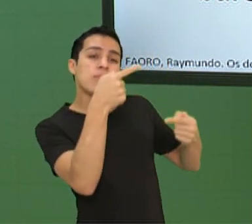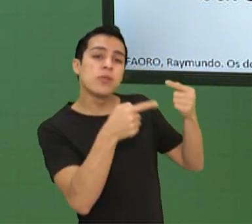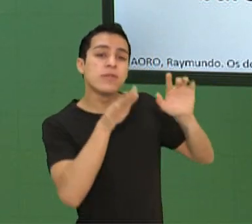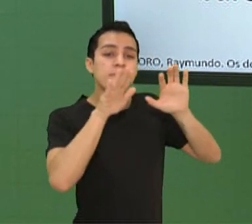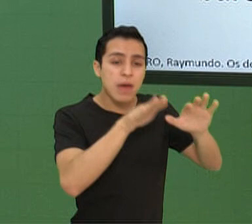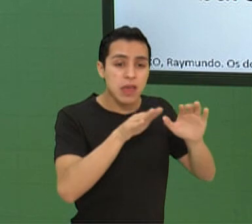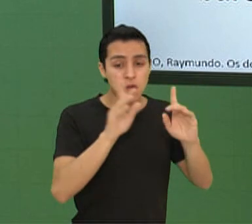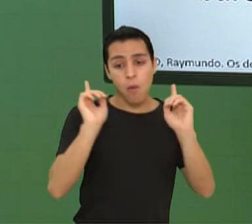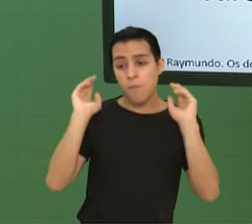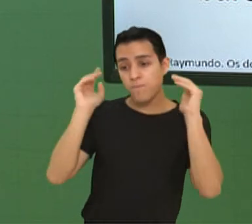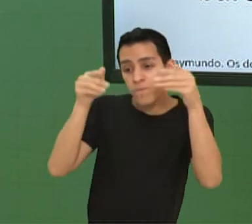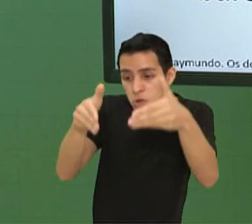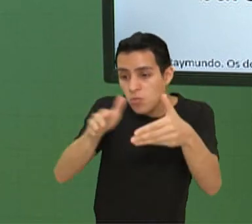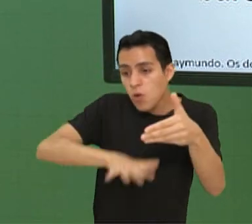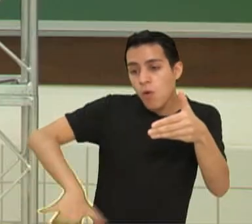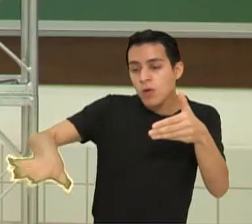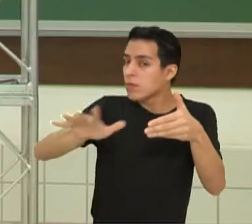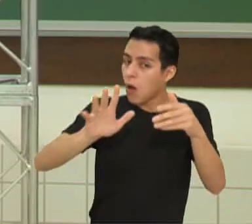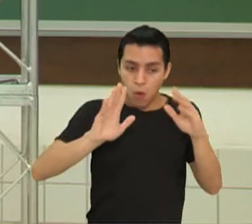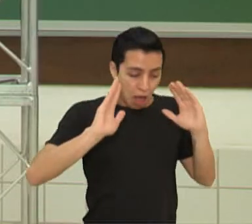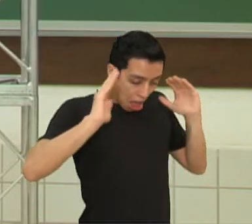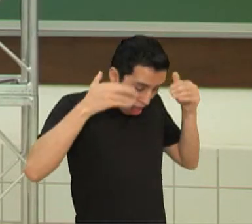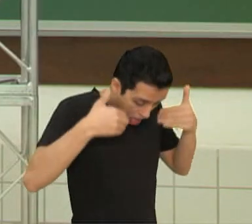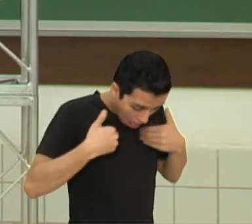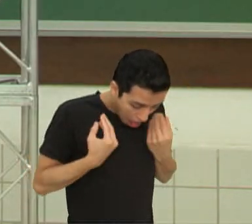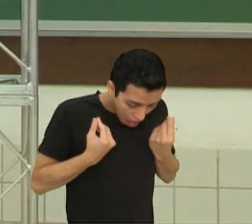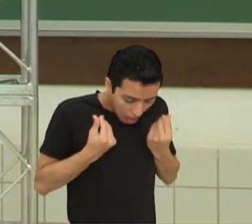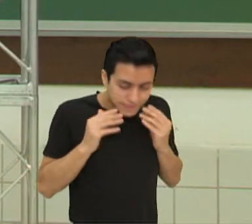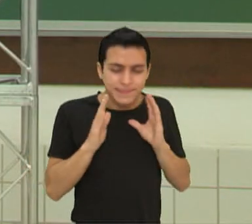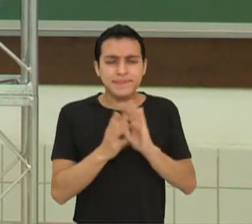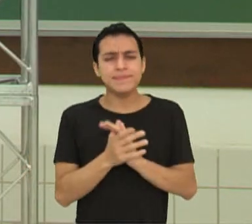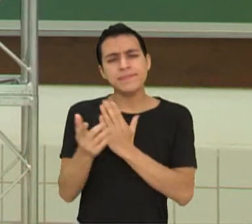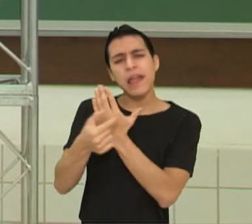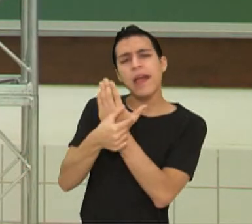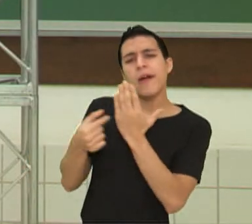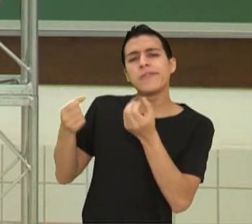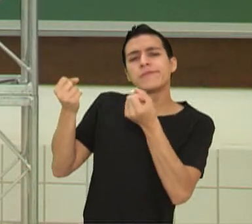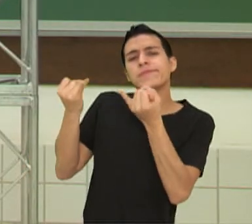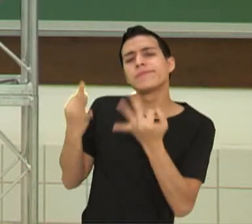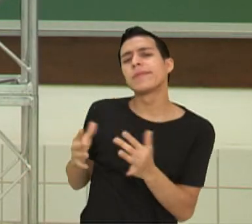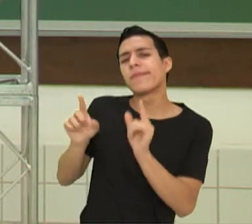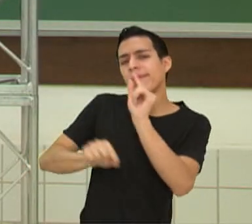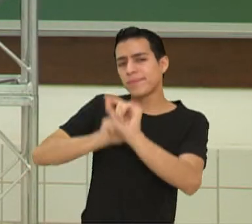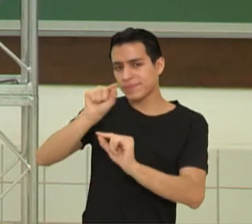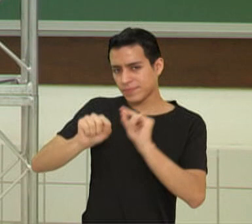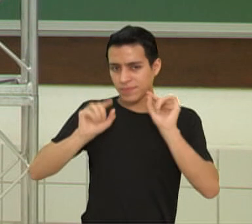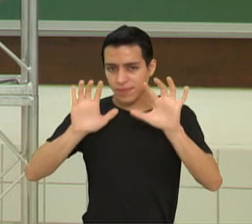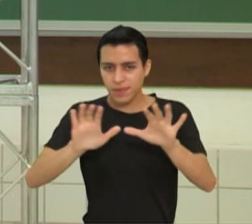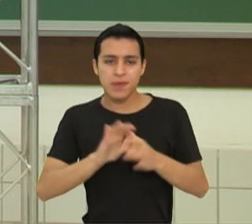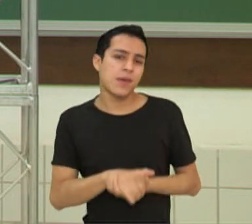Estado a partir de seus próprios interesses. O que esse autor vai trazer pra gente, então? Que